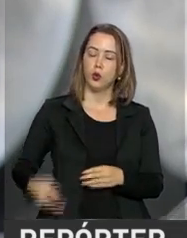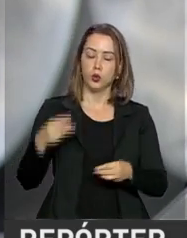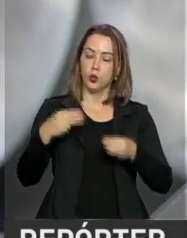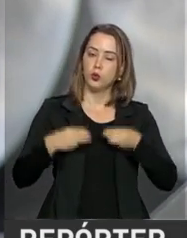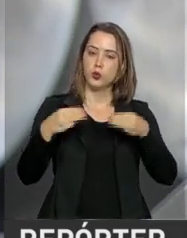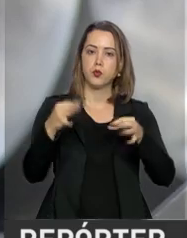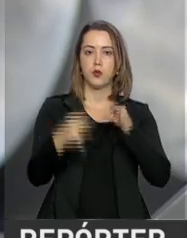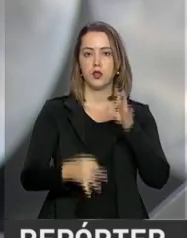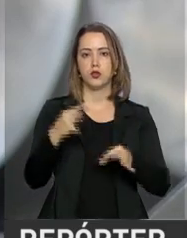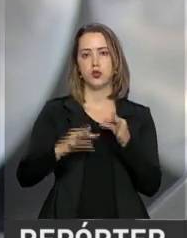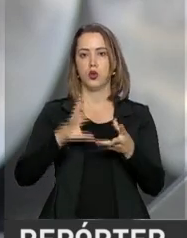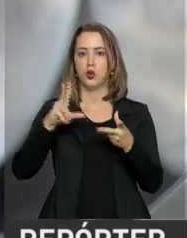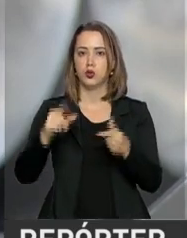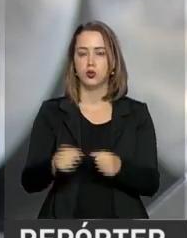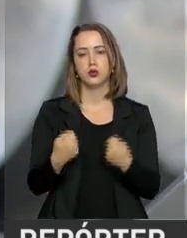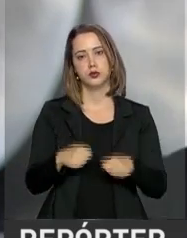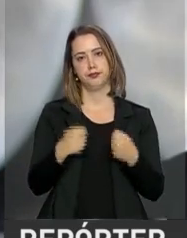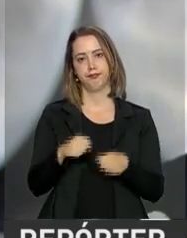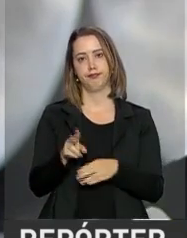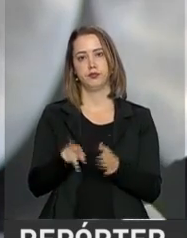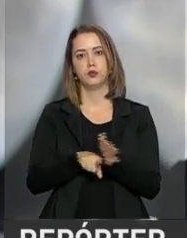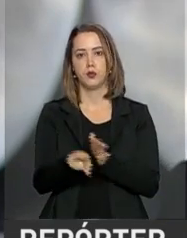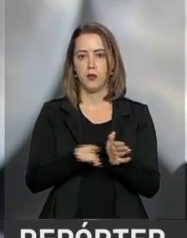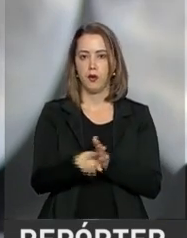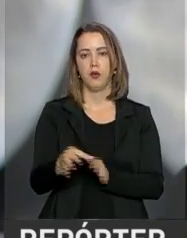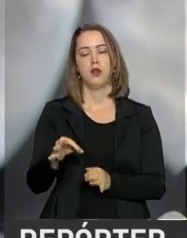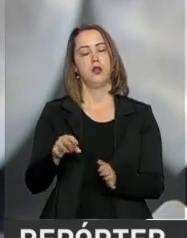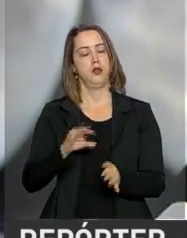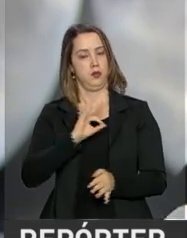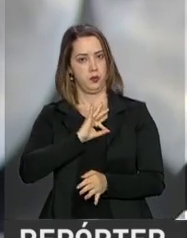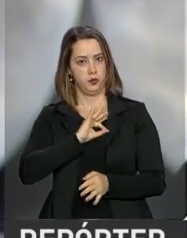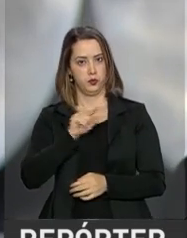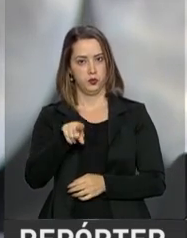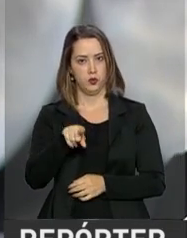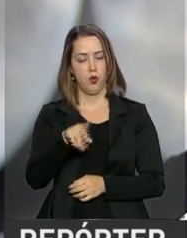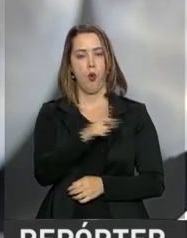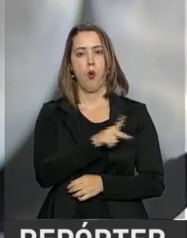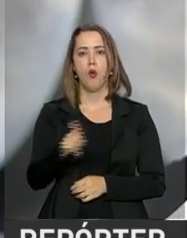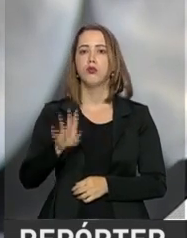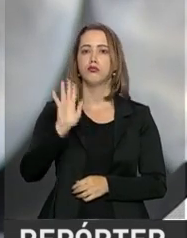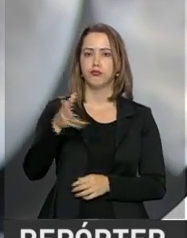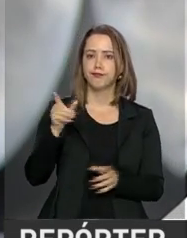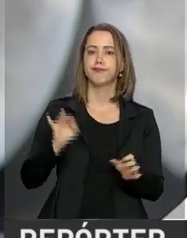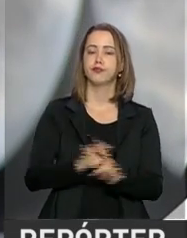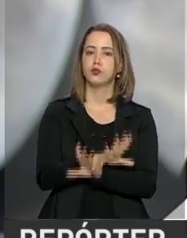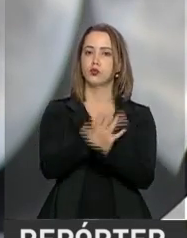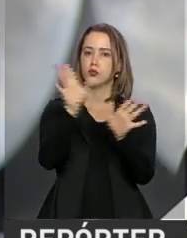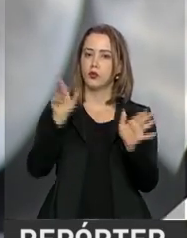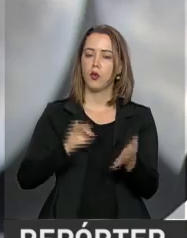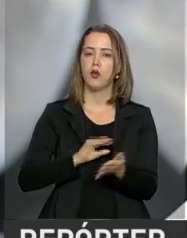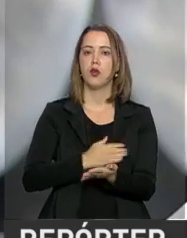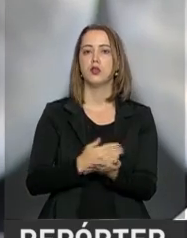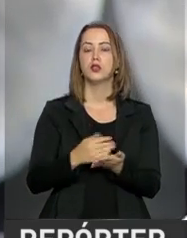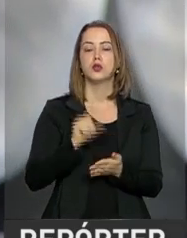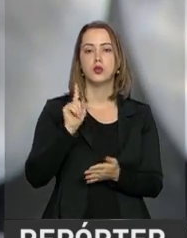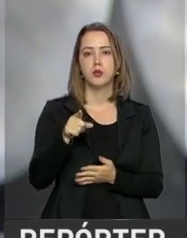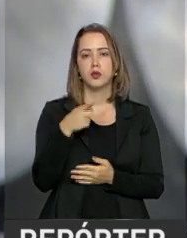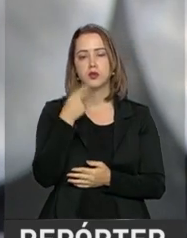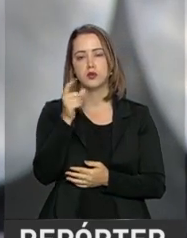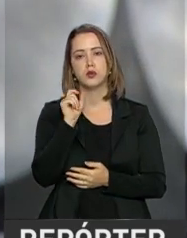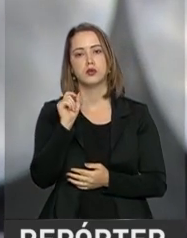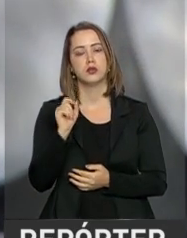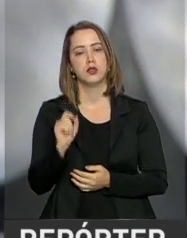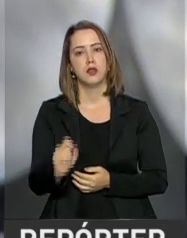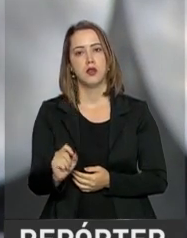equipe é que investiga lava-jato o presidente Michel Temer foi muito claro desde o início eh não só em relação